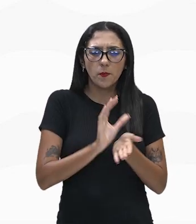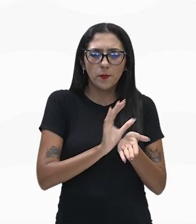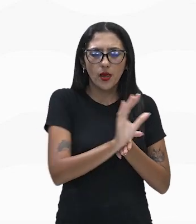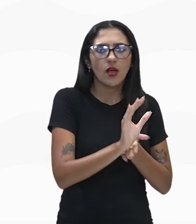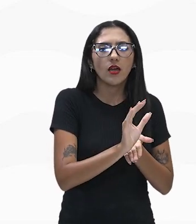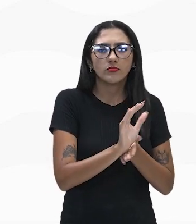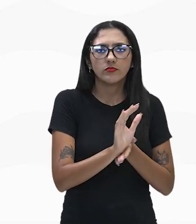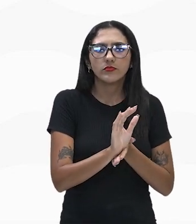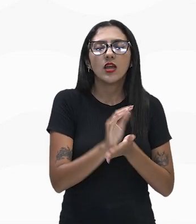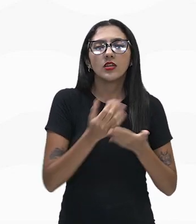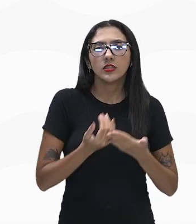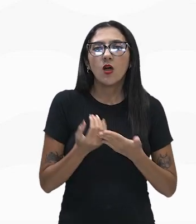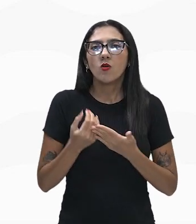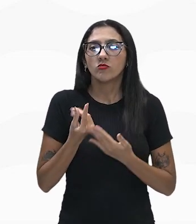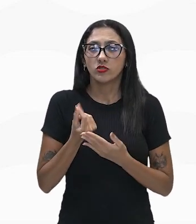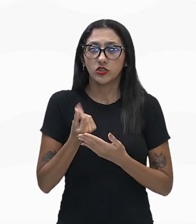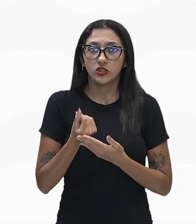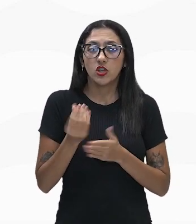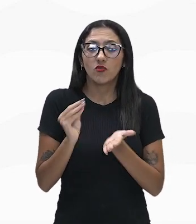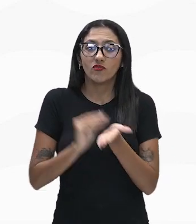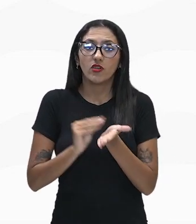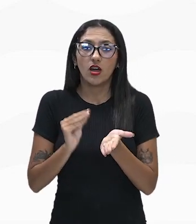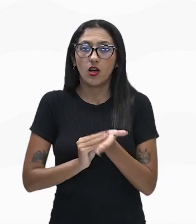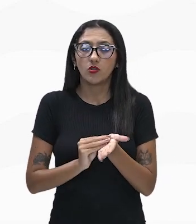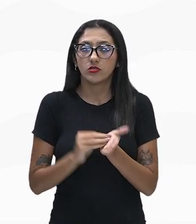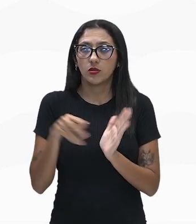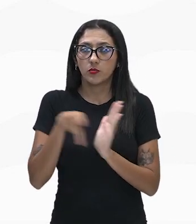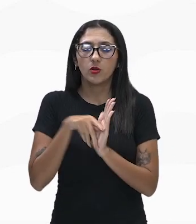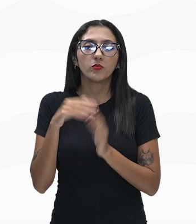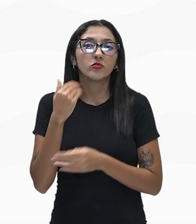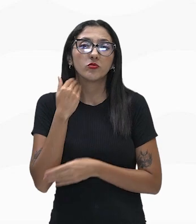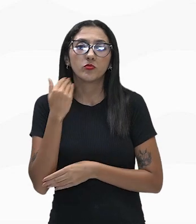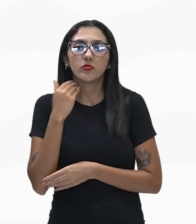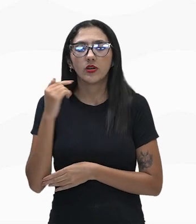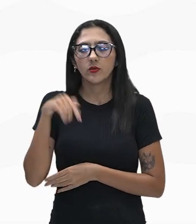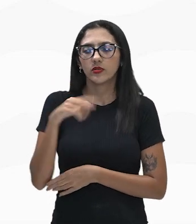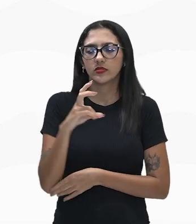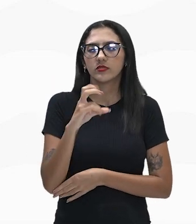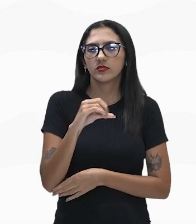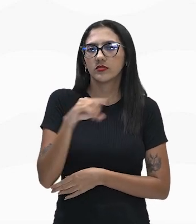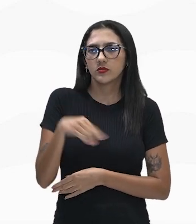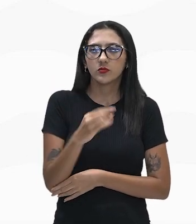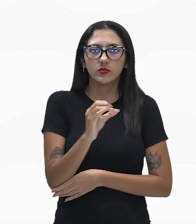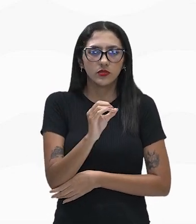financiou 50 mil reais para você. E aí, então, R$